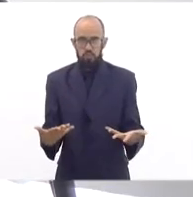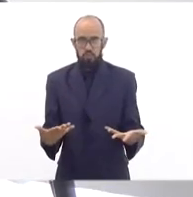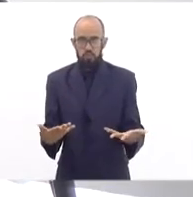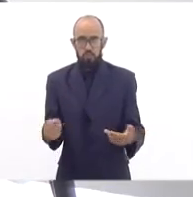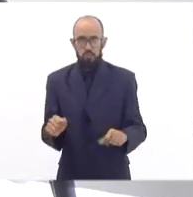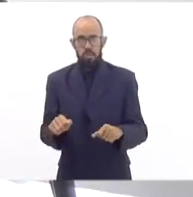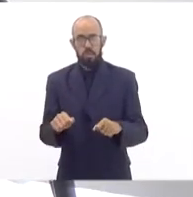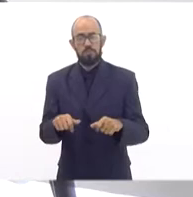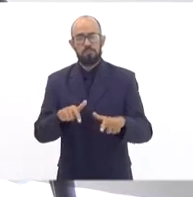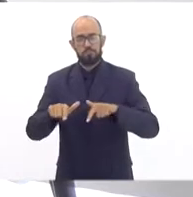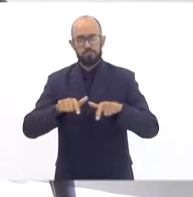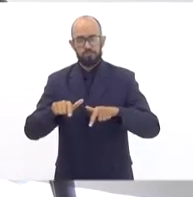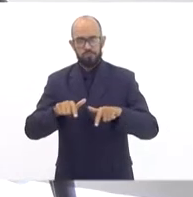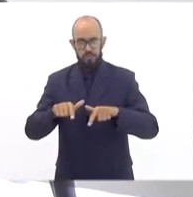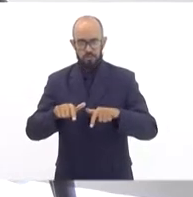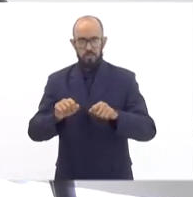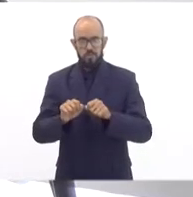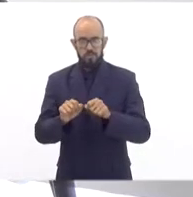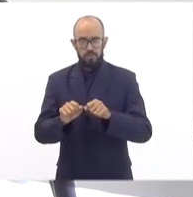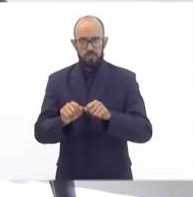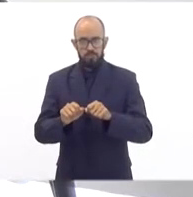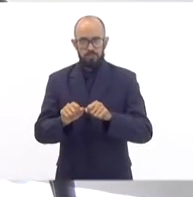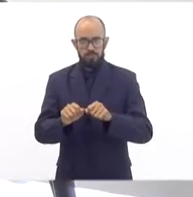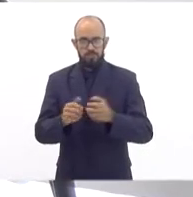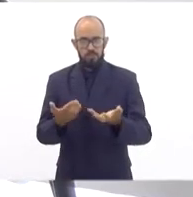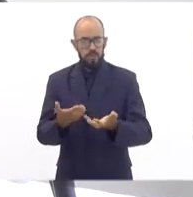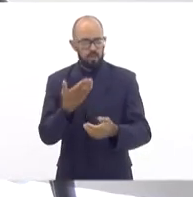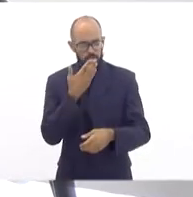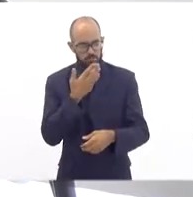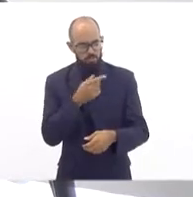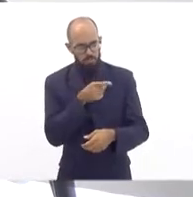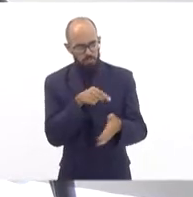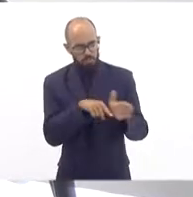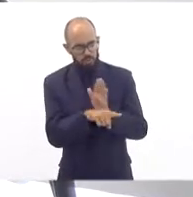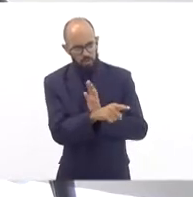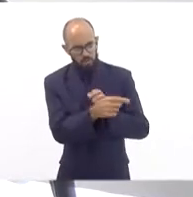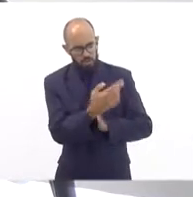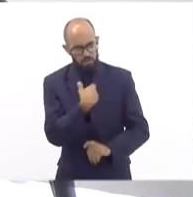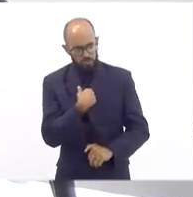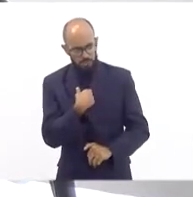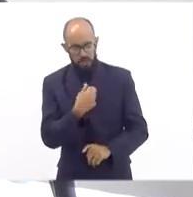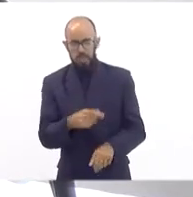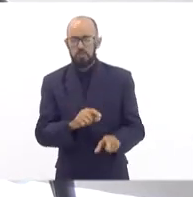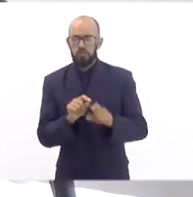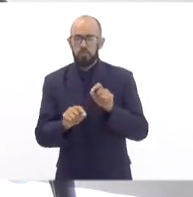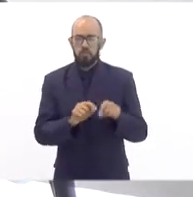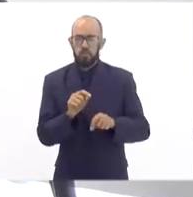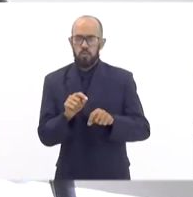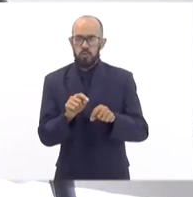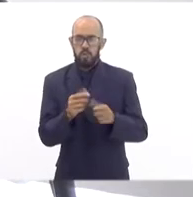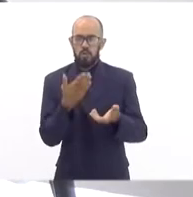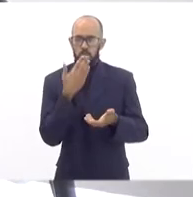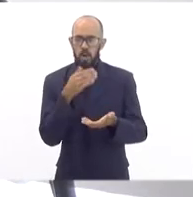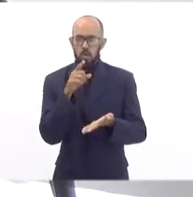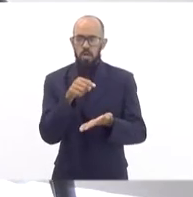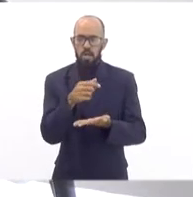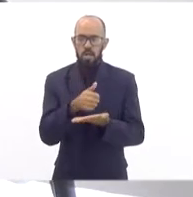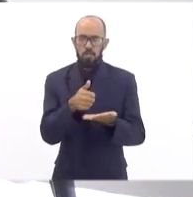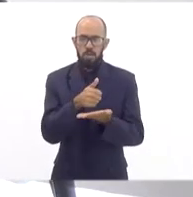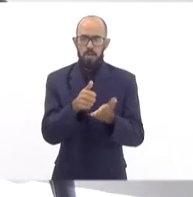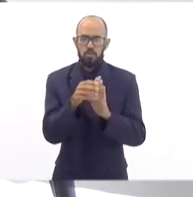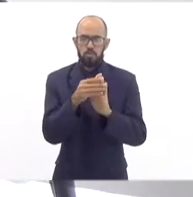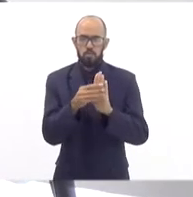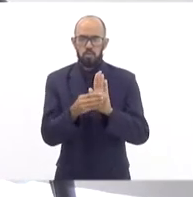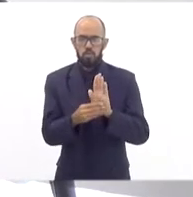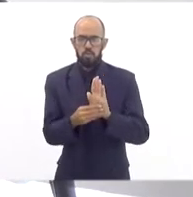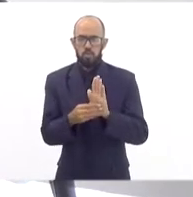serviço? Eu queria que a senhora me dissesse quais são, em essência, os conteúdos do